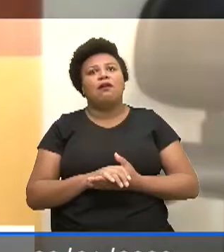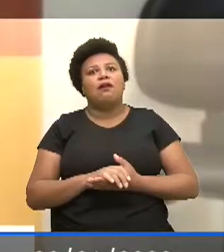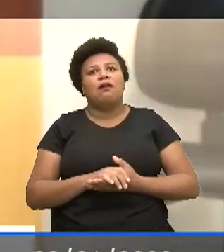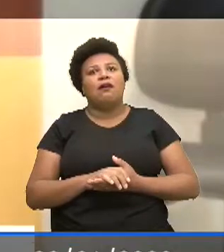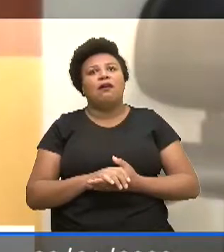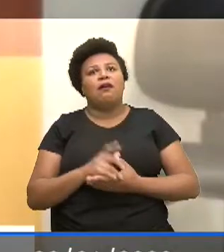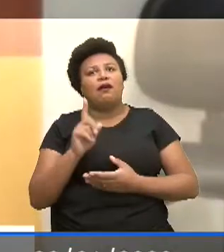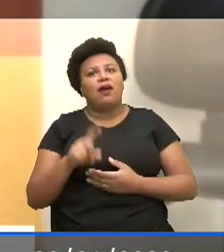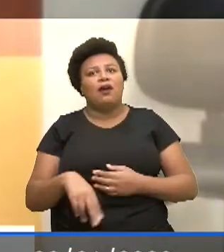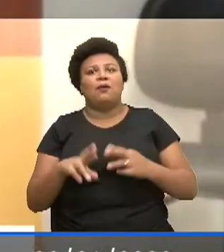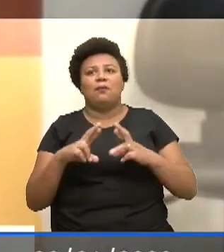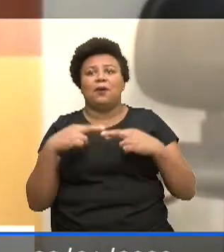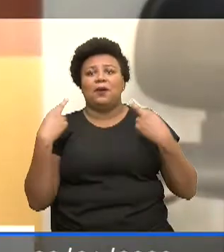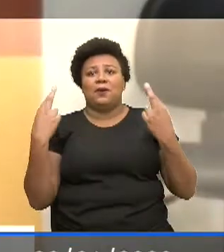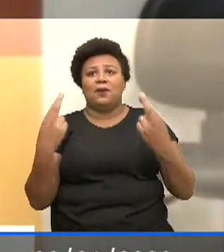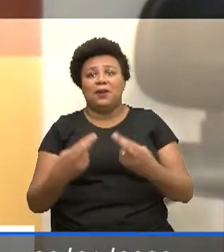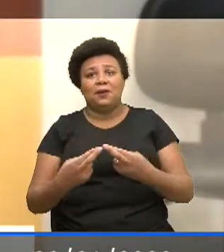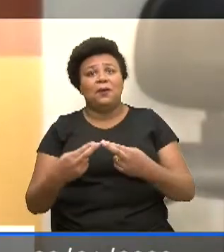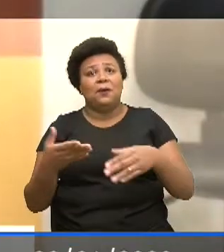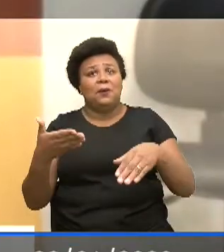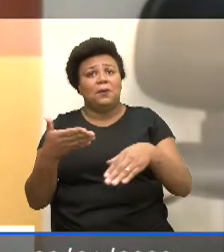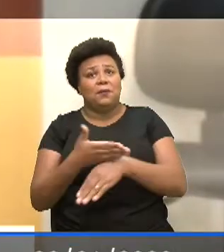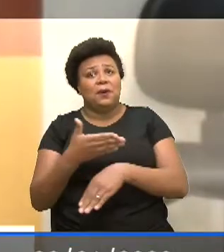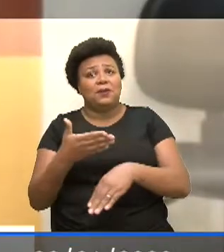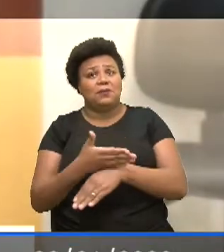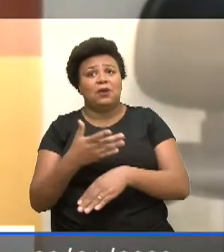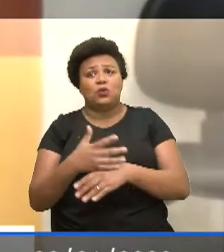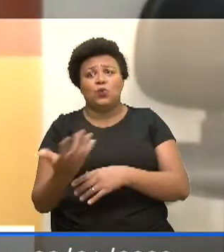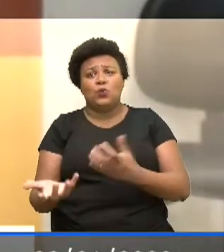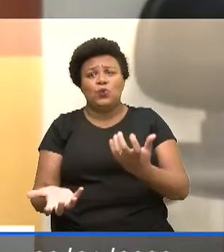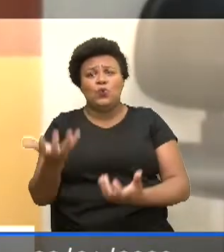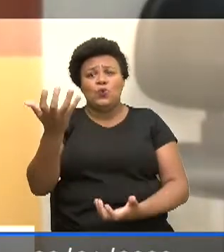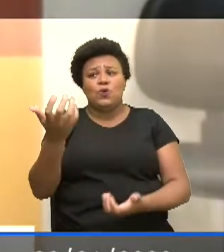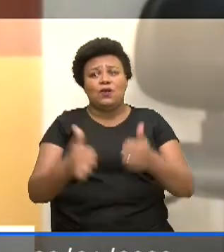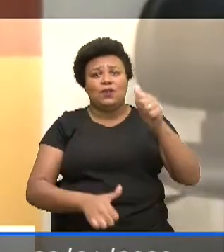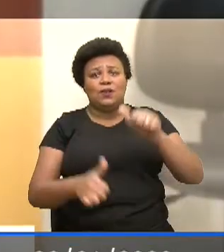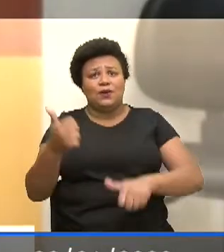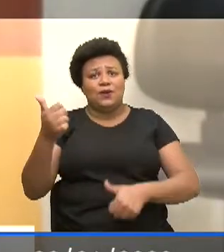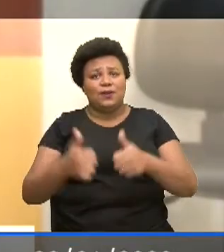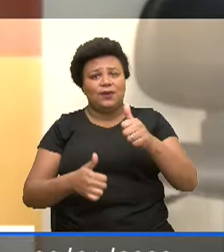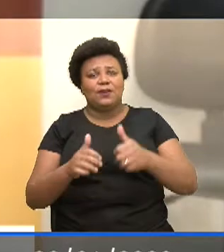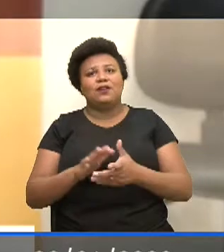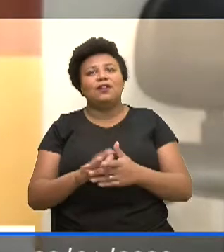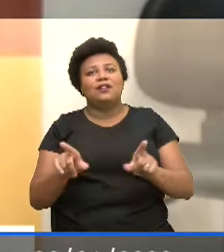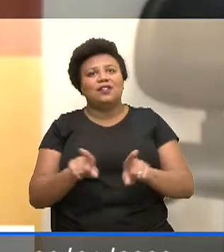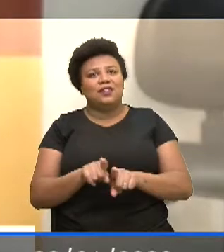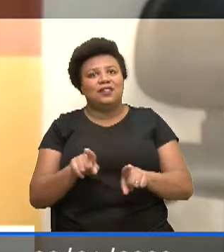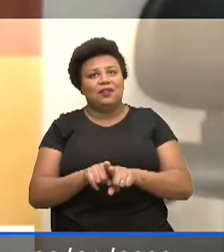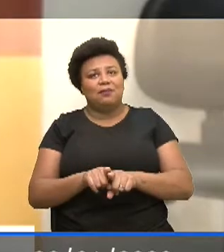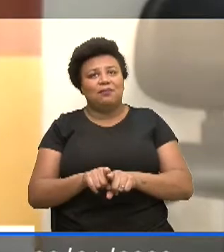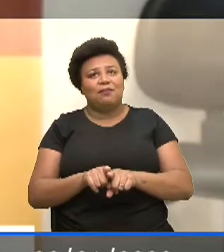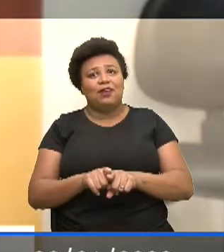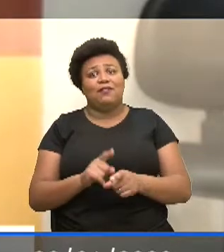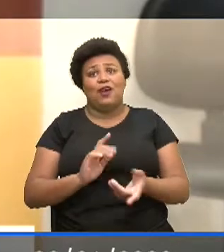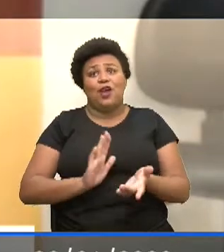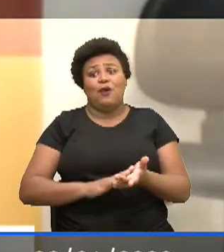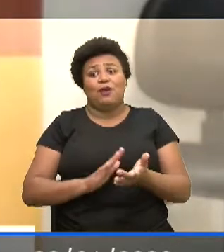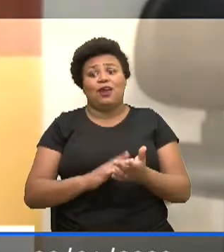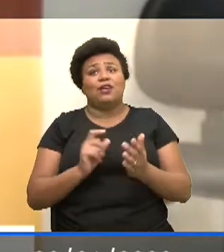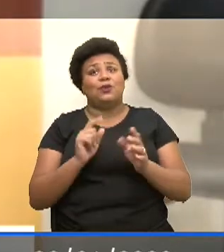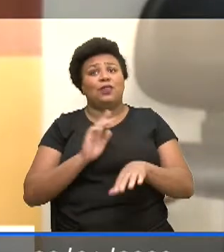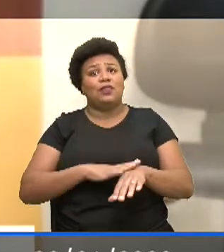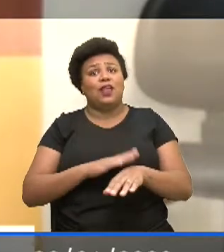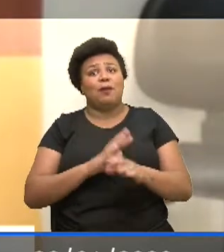uma reunião com uma participação tão qualificada também vai exigir um tempo maior. E